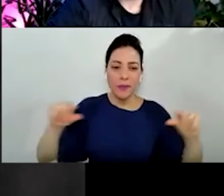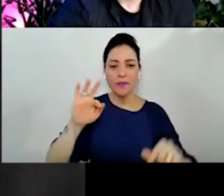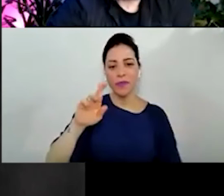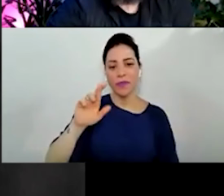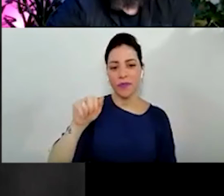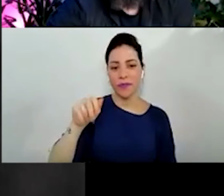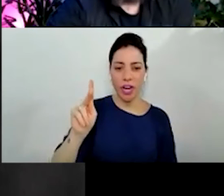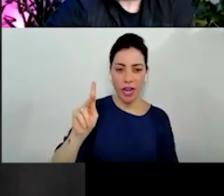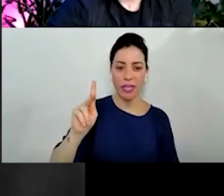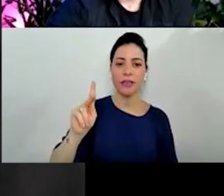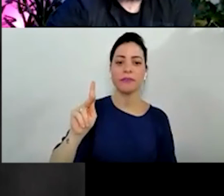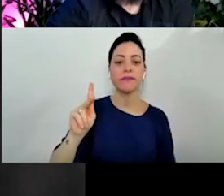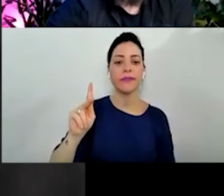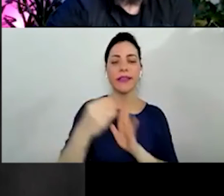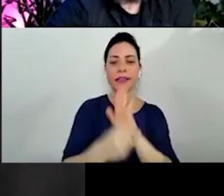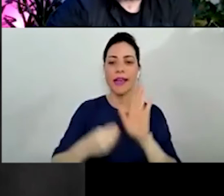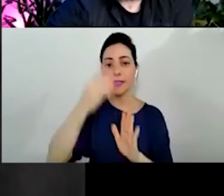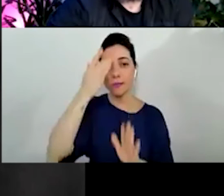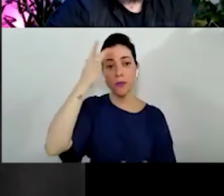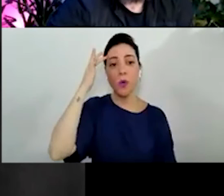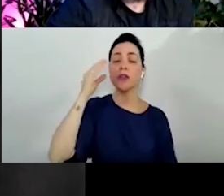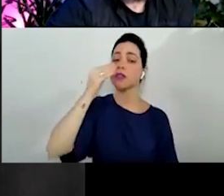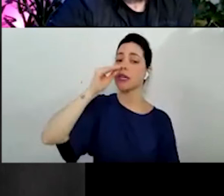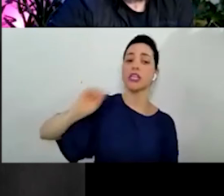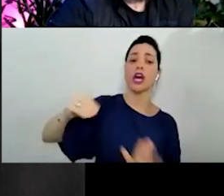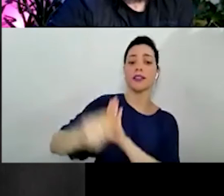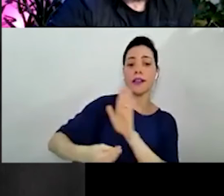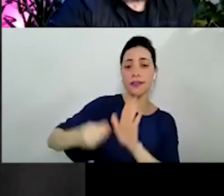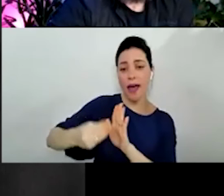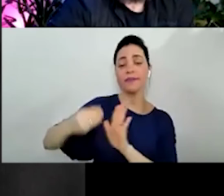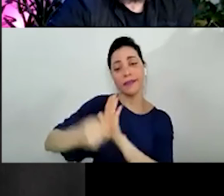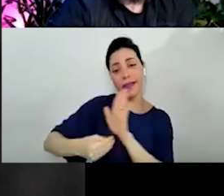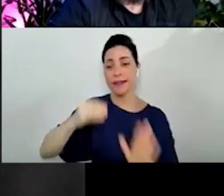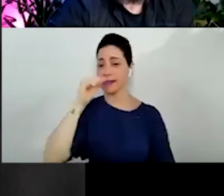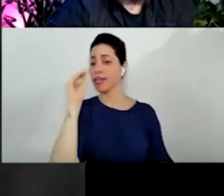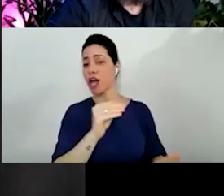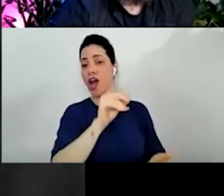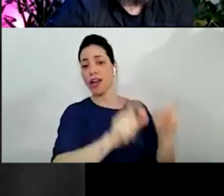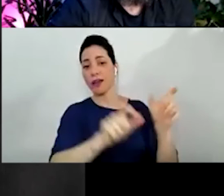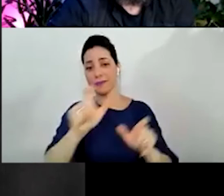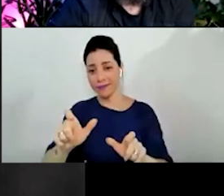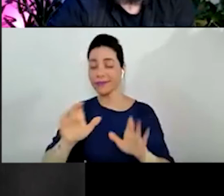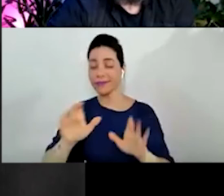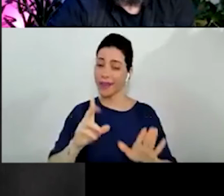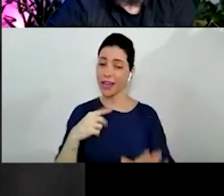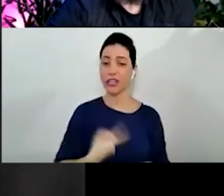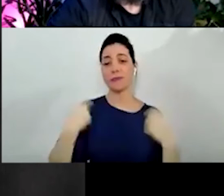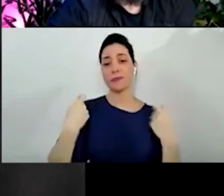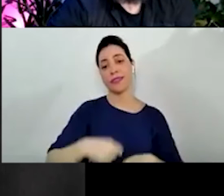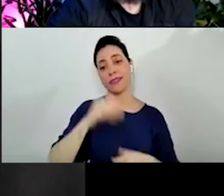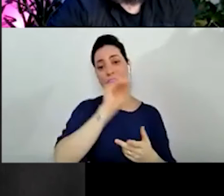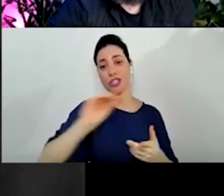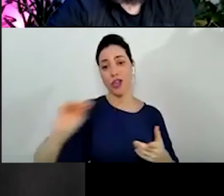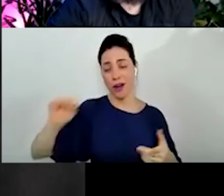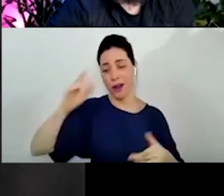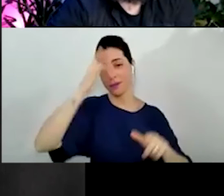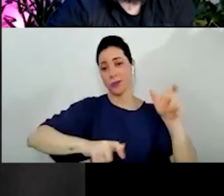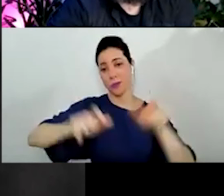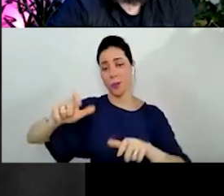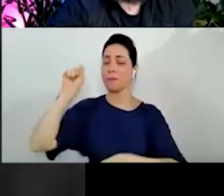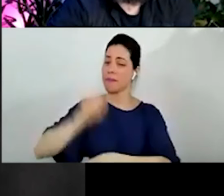Mello designer que é pessoas ignoram o design que ignora pessoas precisamos parar de Ignorar as pessoas nos processos é